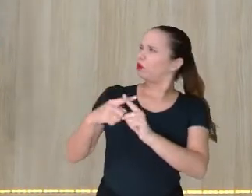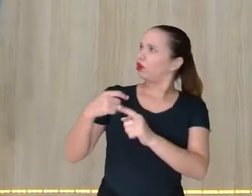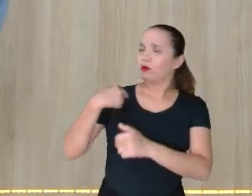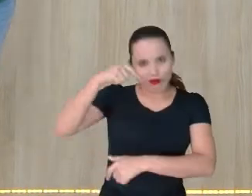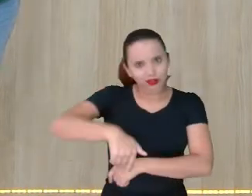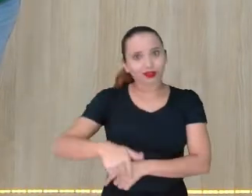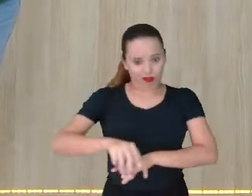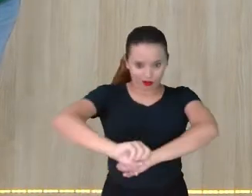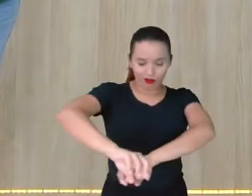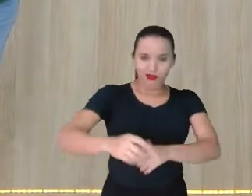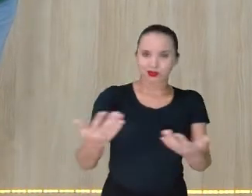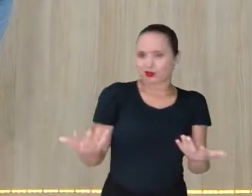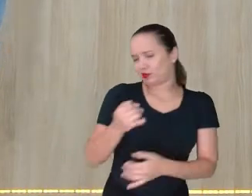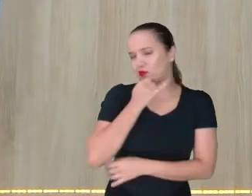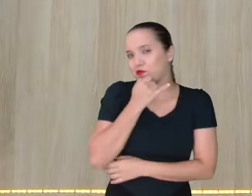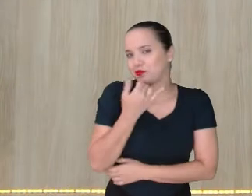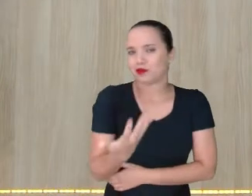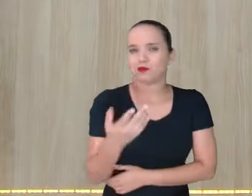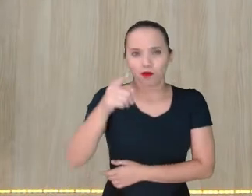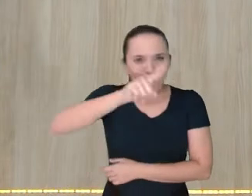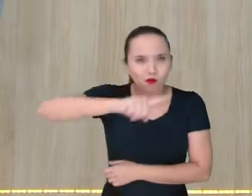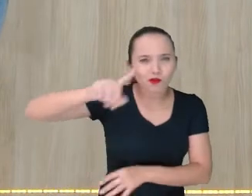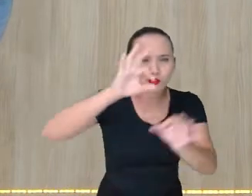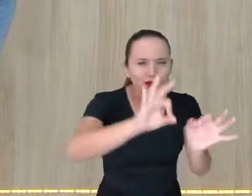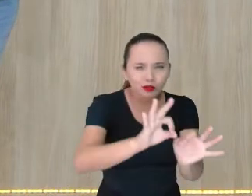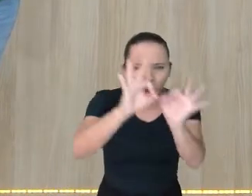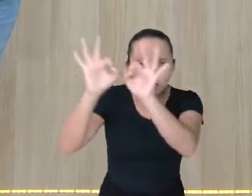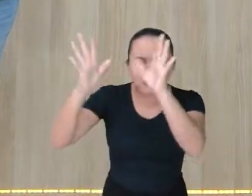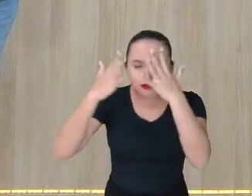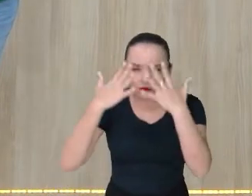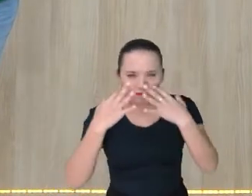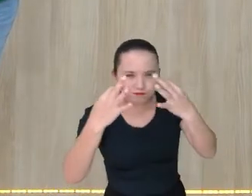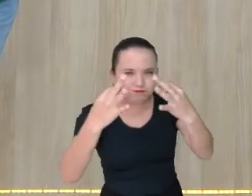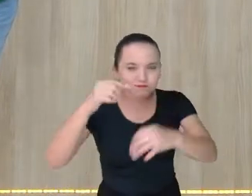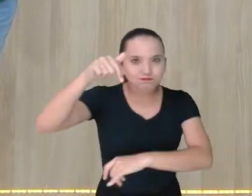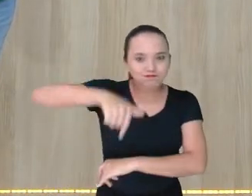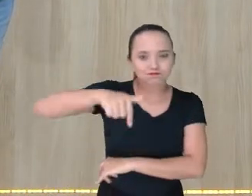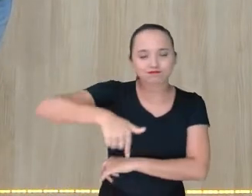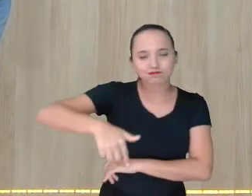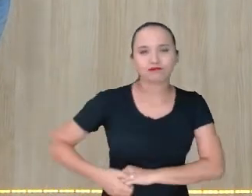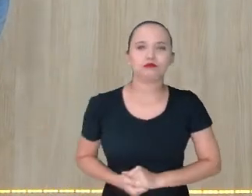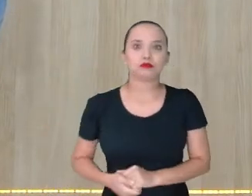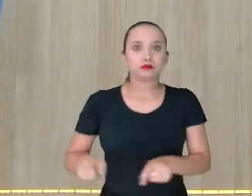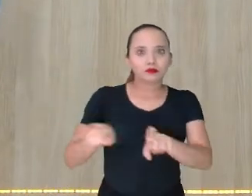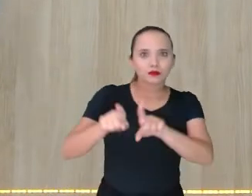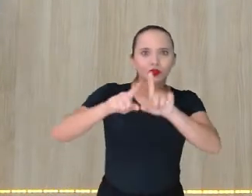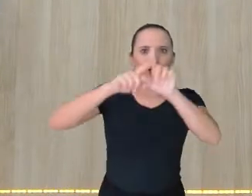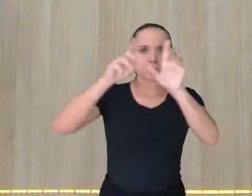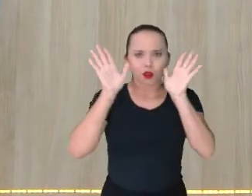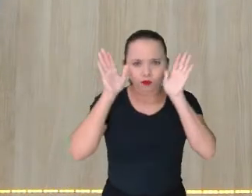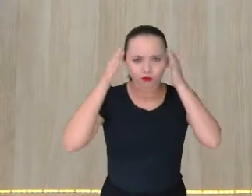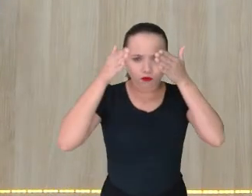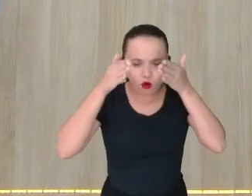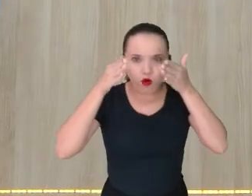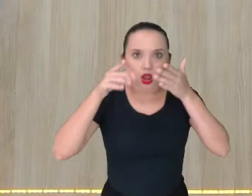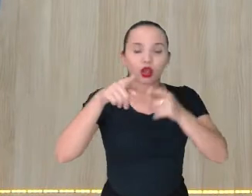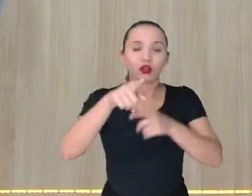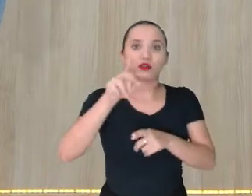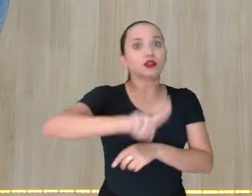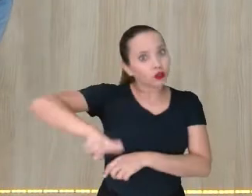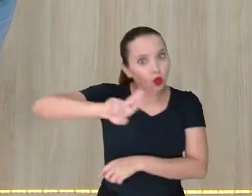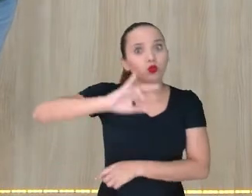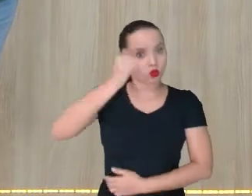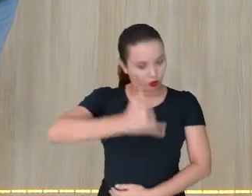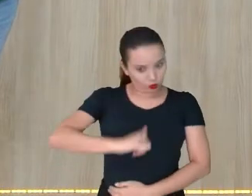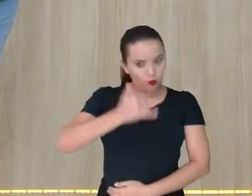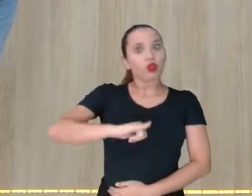aula para vocês, por exemplo, para vocês estarem aí, ó, prestando atenção na aula, né? Mantendo a sua concentração, você está gastando energia